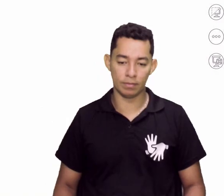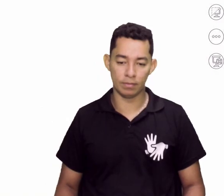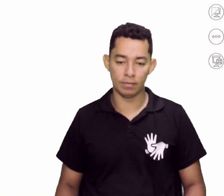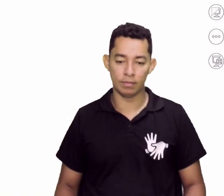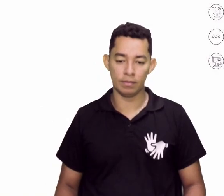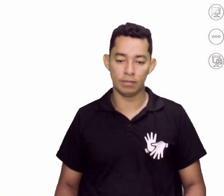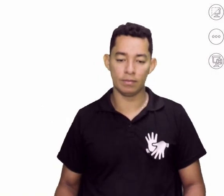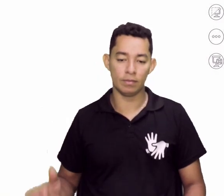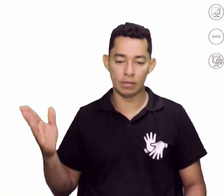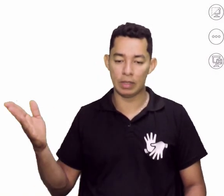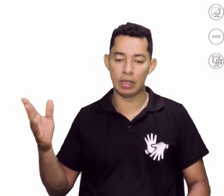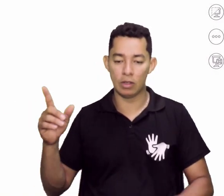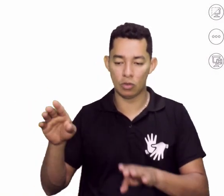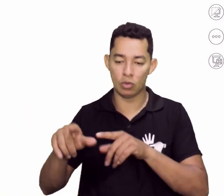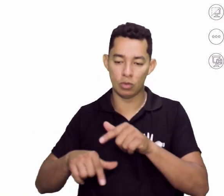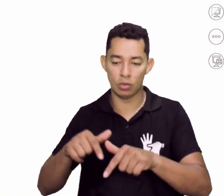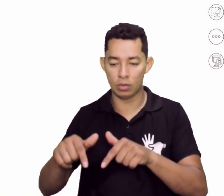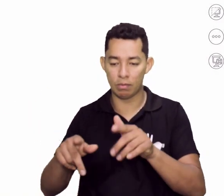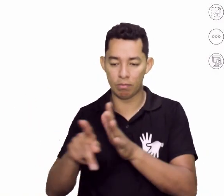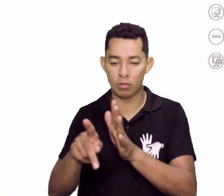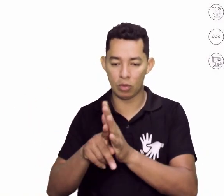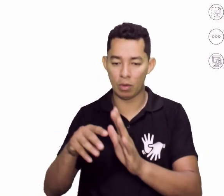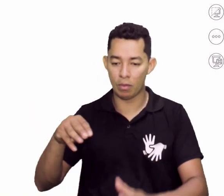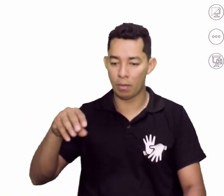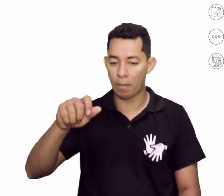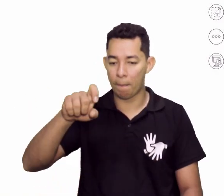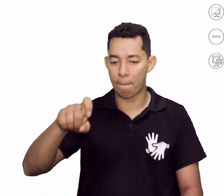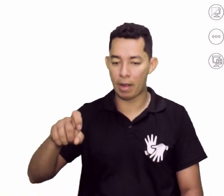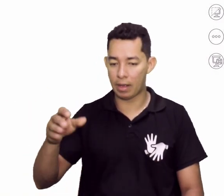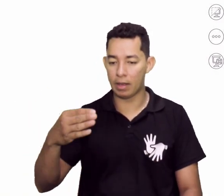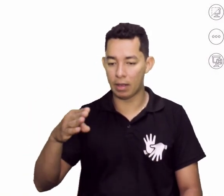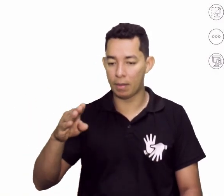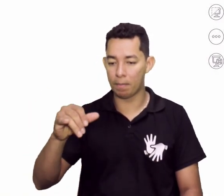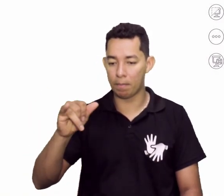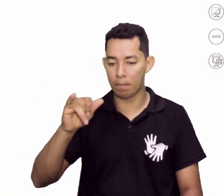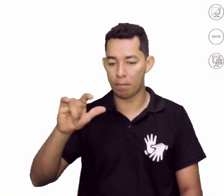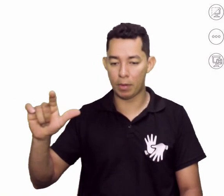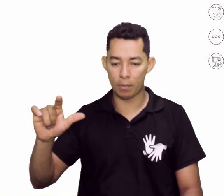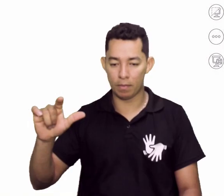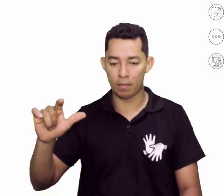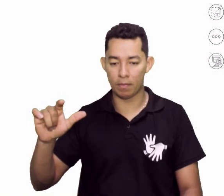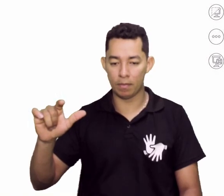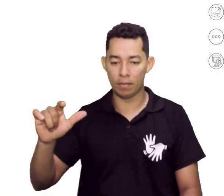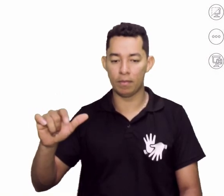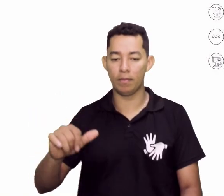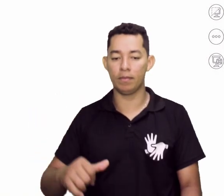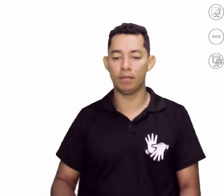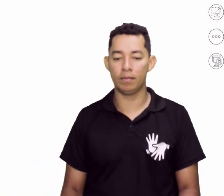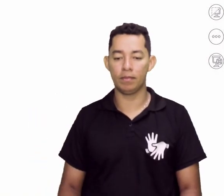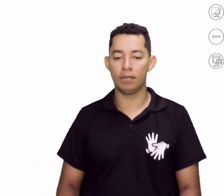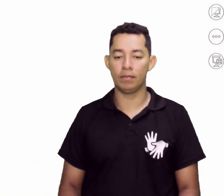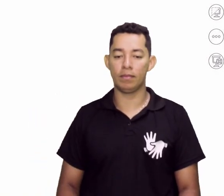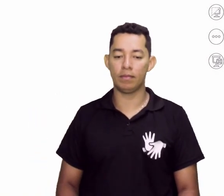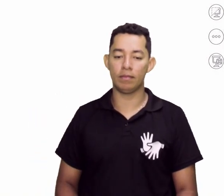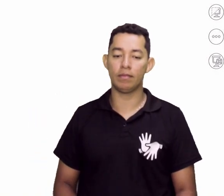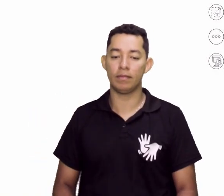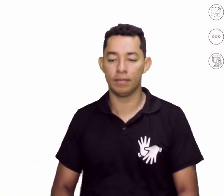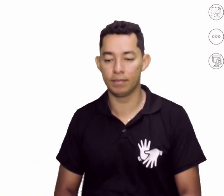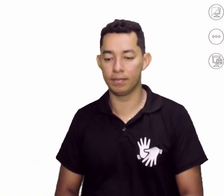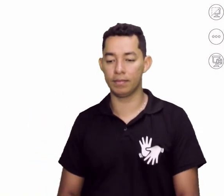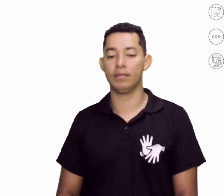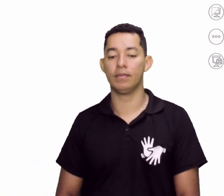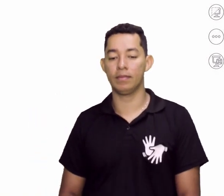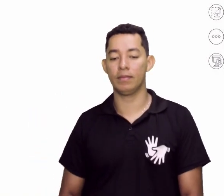do Max Biel, né? Semelhante à ideia da Lygia Clark, né? Ele fez aqui